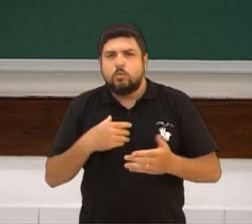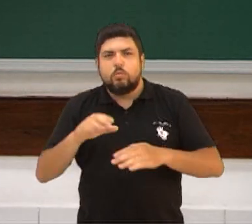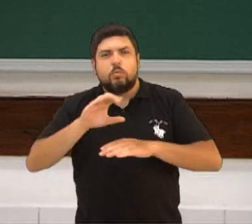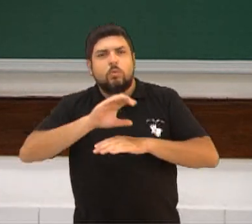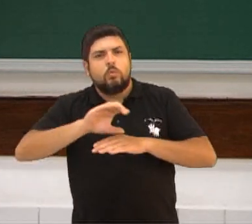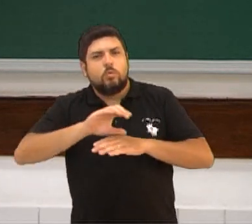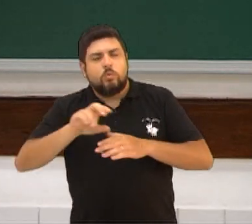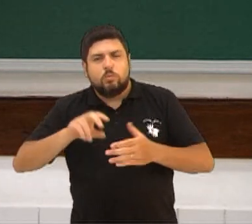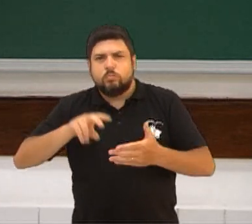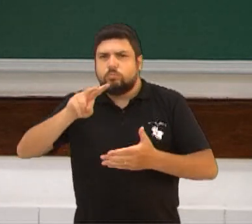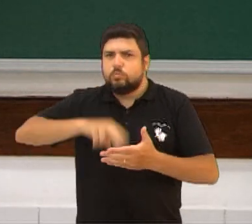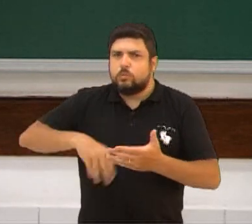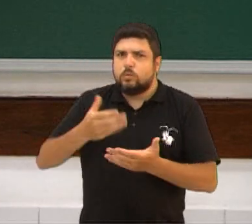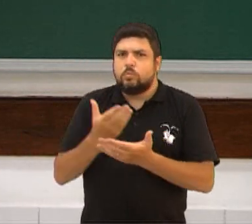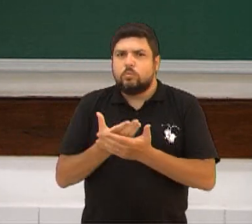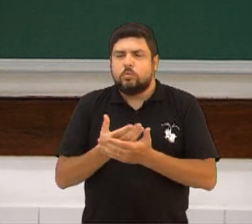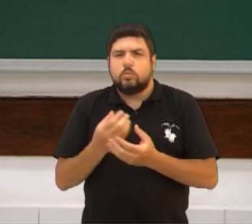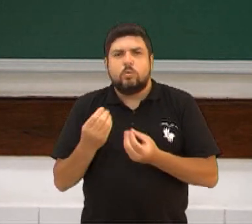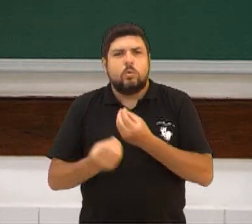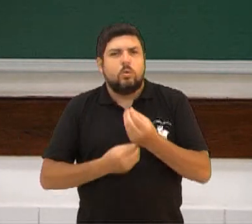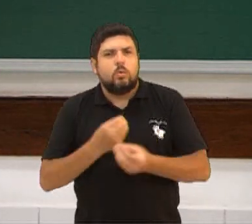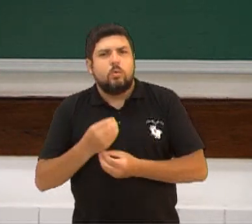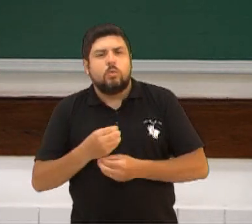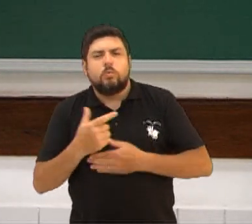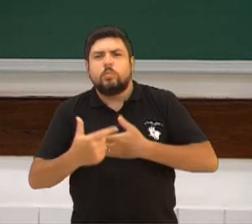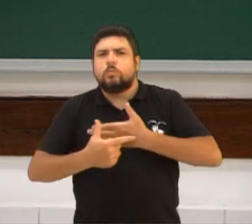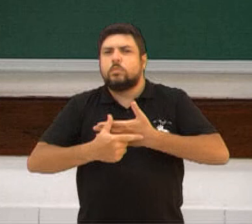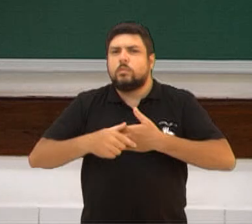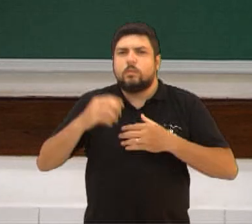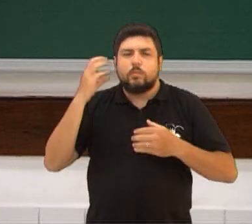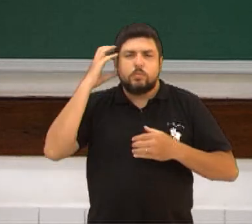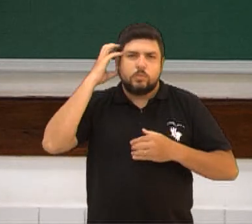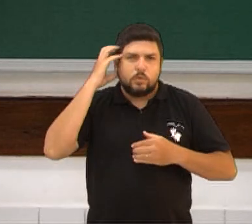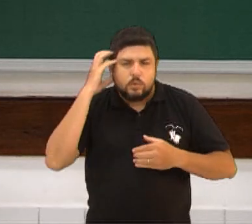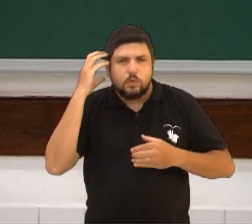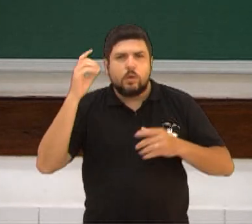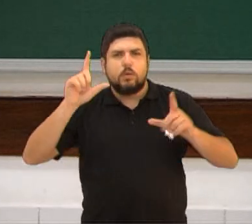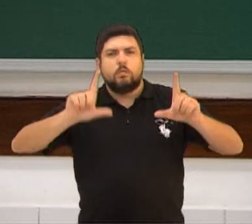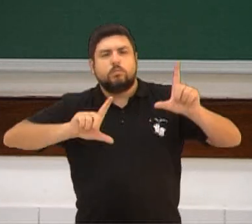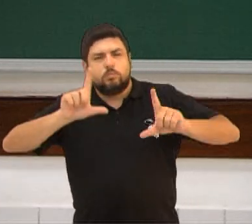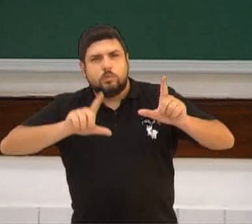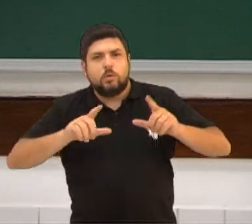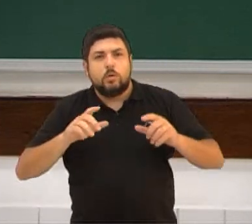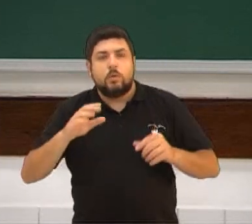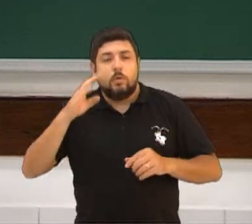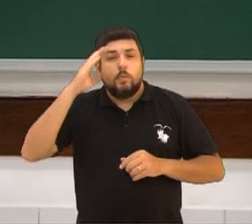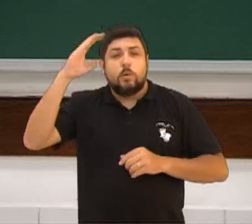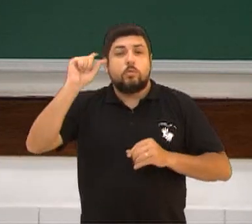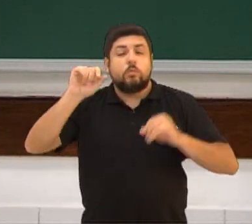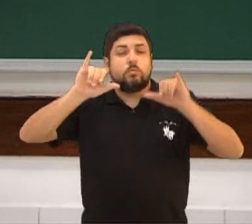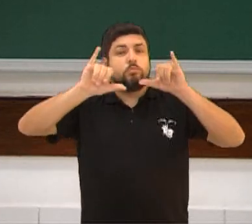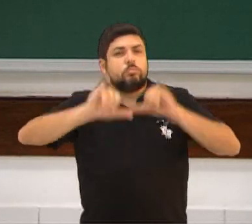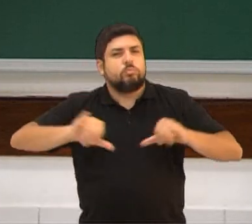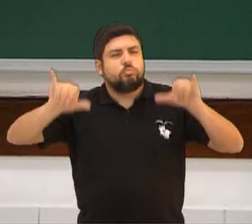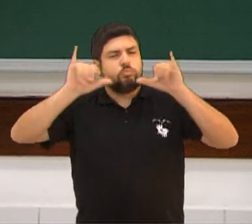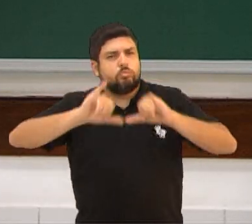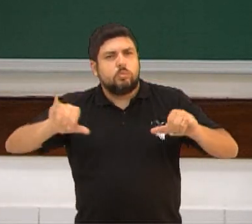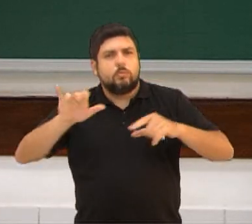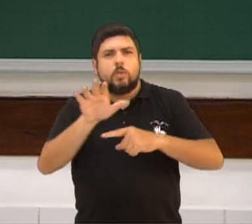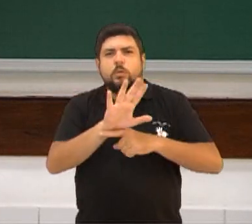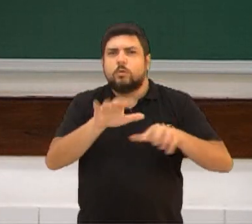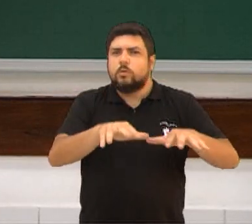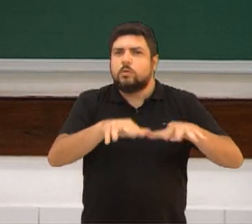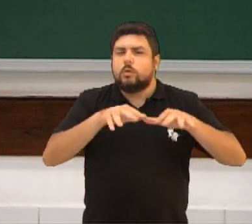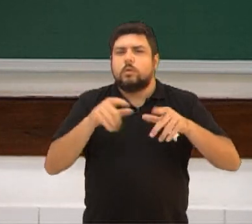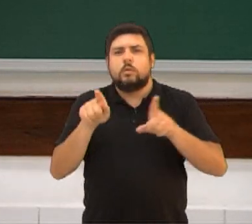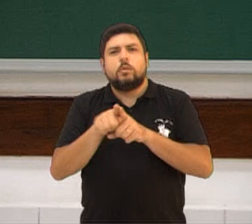é esse papel da mídia, da televisão, do cinema, do rádio, especialmente da propaganda que se passa na televisão, cinema e rádio, como que